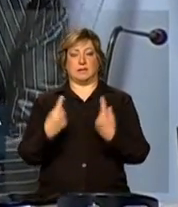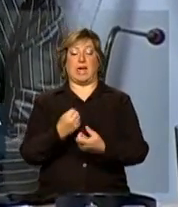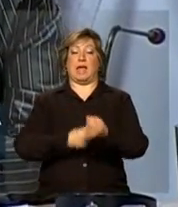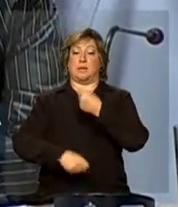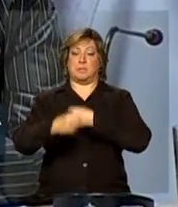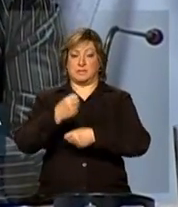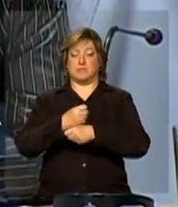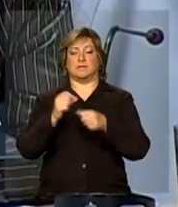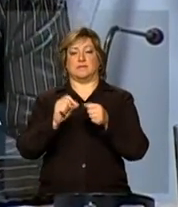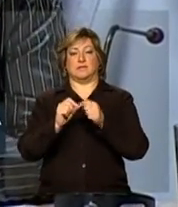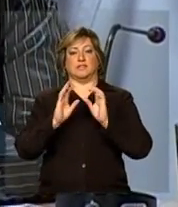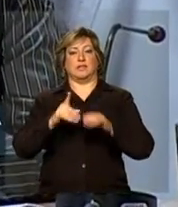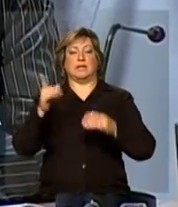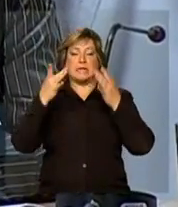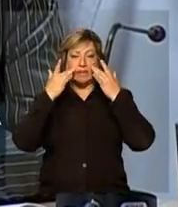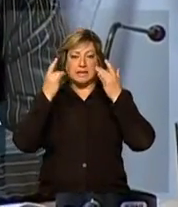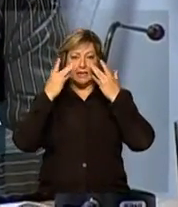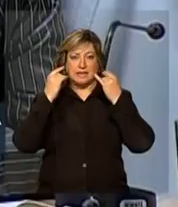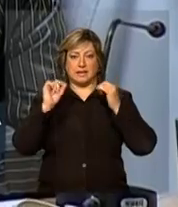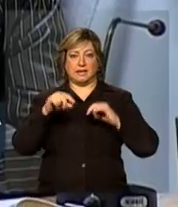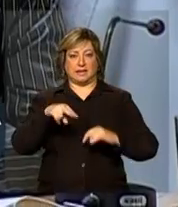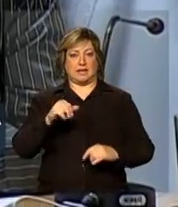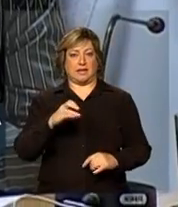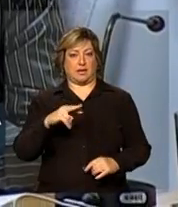a gente fez lá no Teatro Nacional.